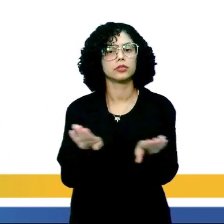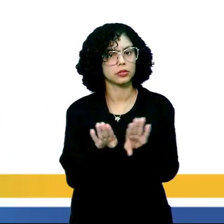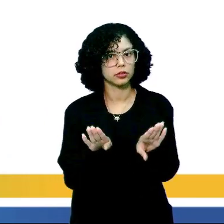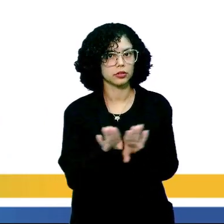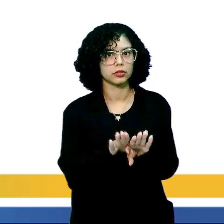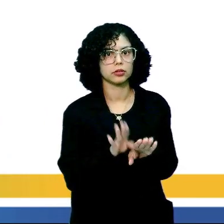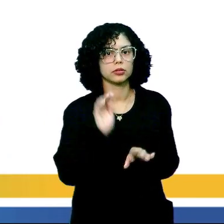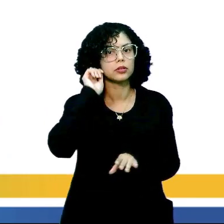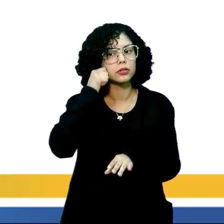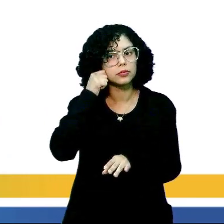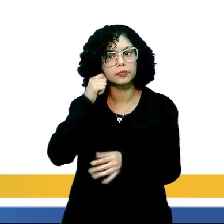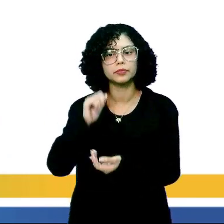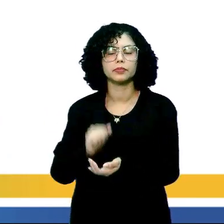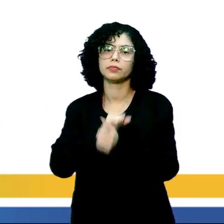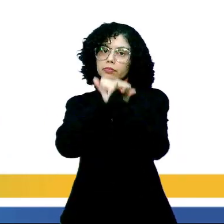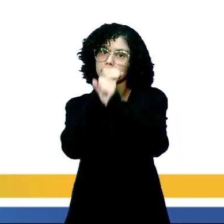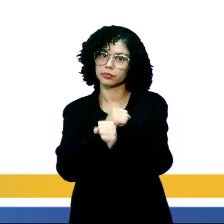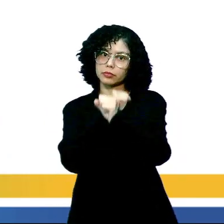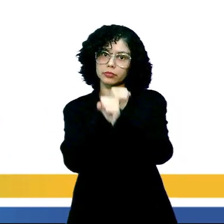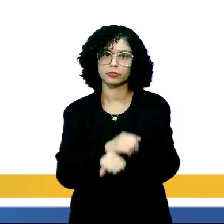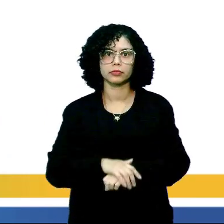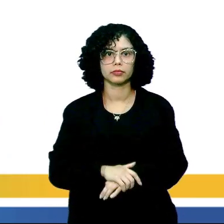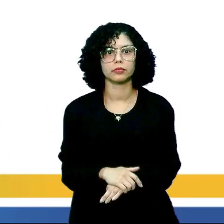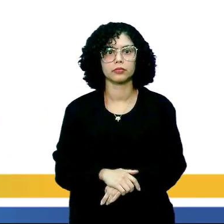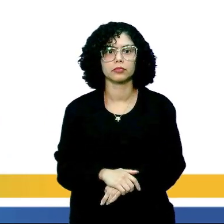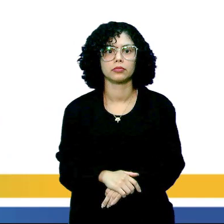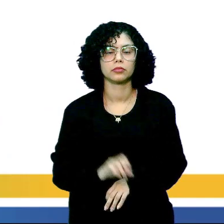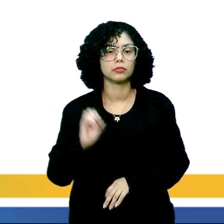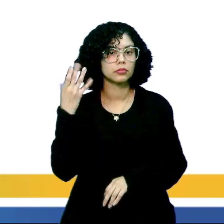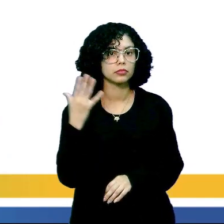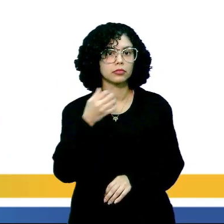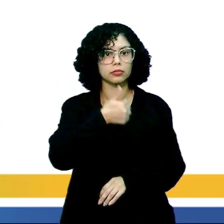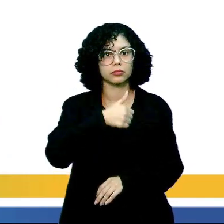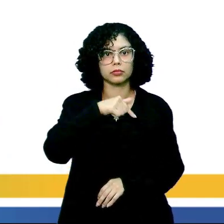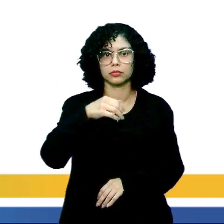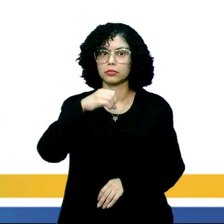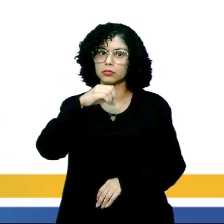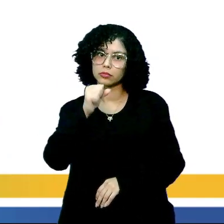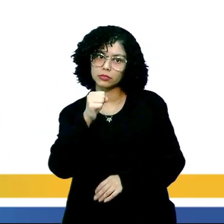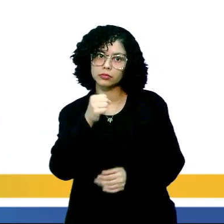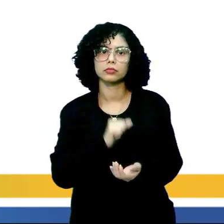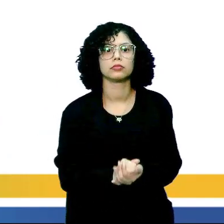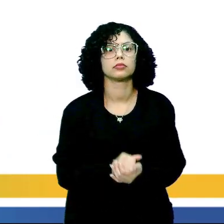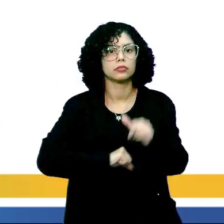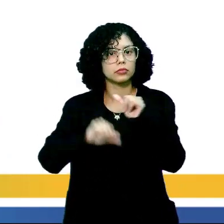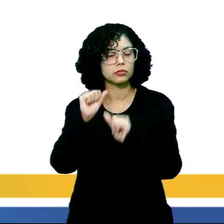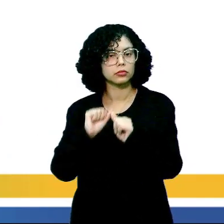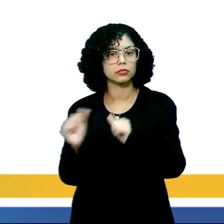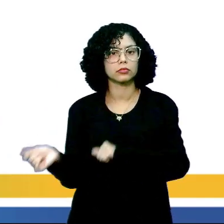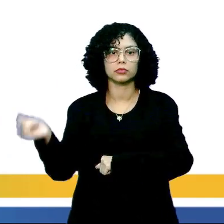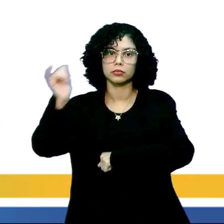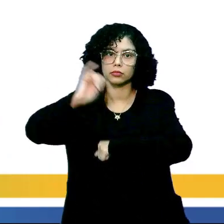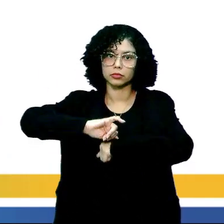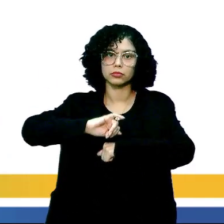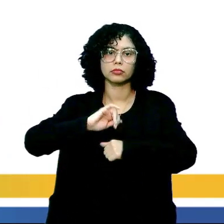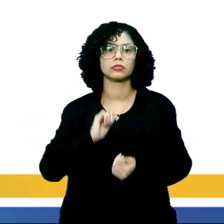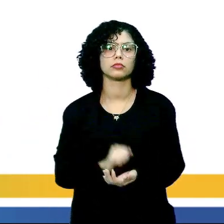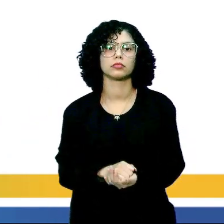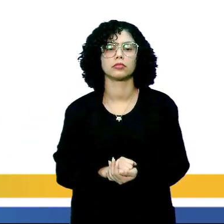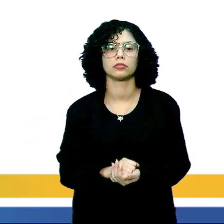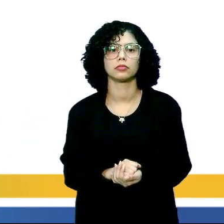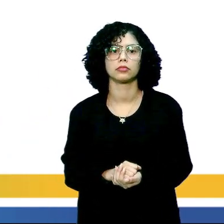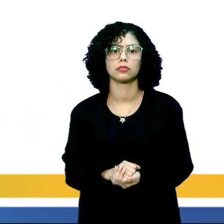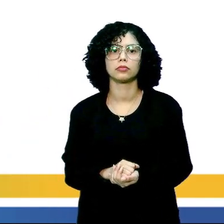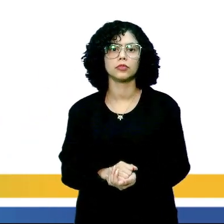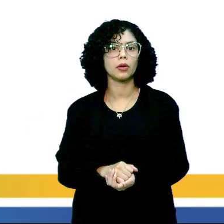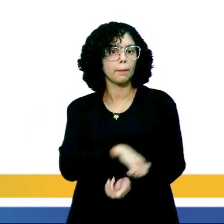pessoas negras, escravos e ex-escravos. Aconteceu em 1798, logo que a capital mudou de Salvador